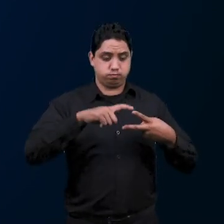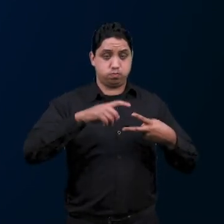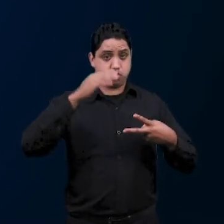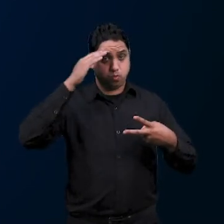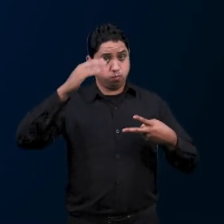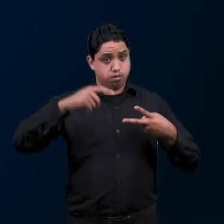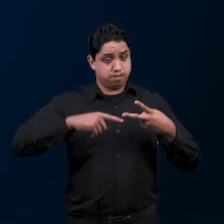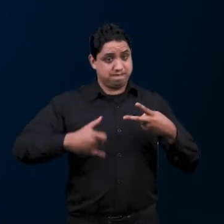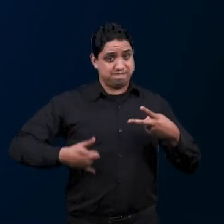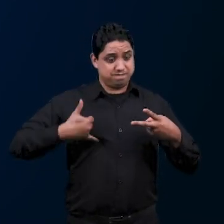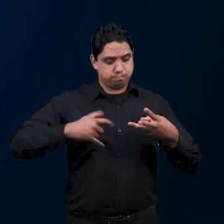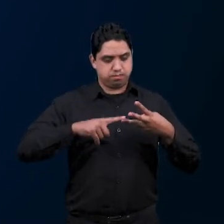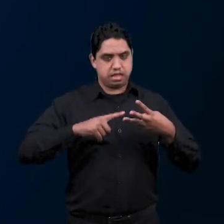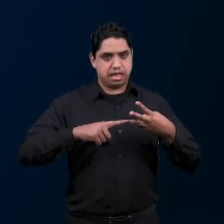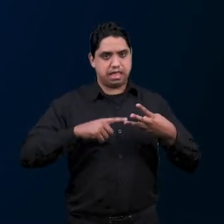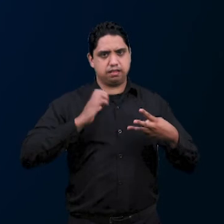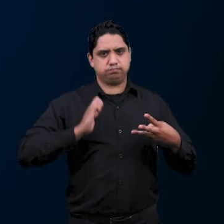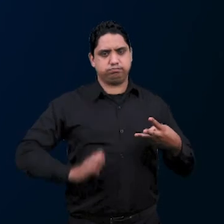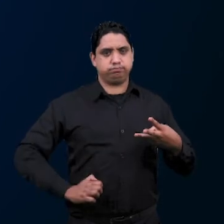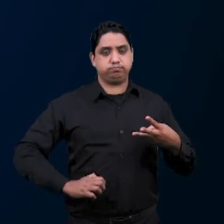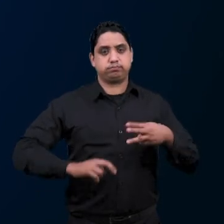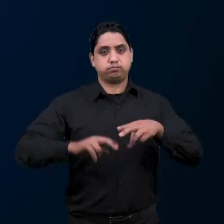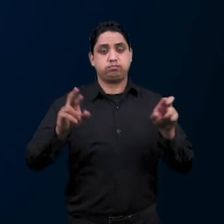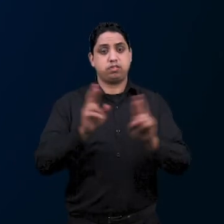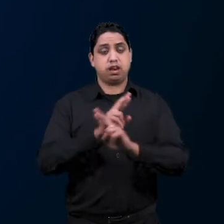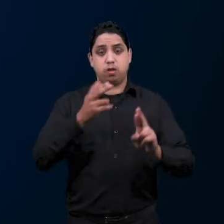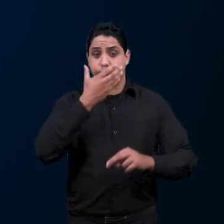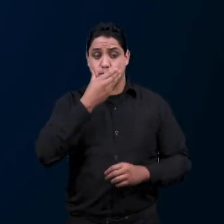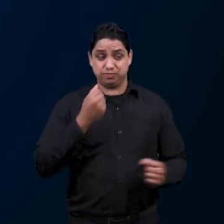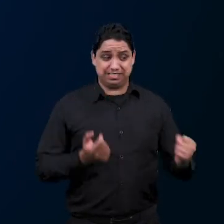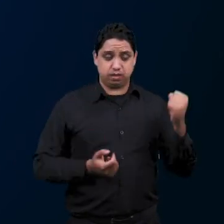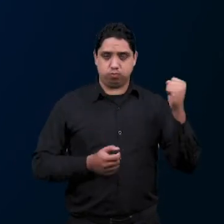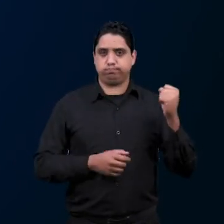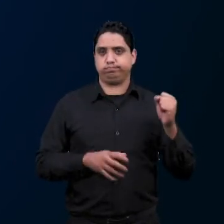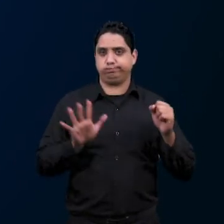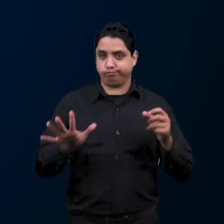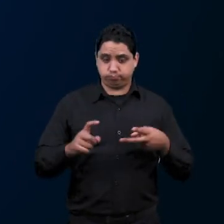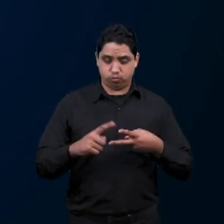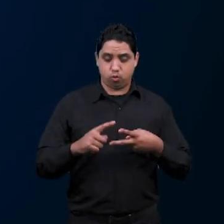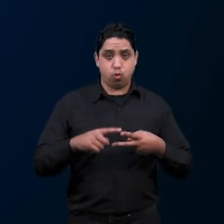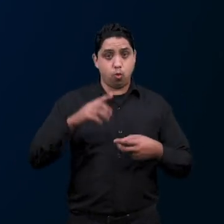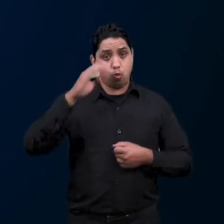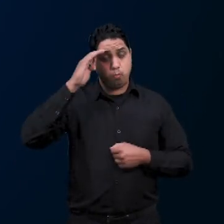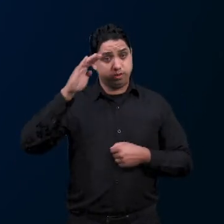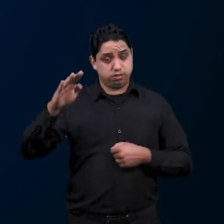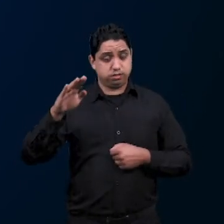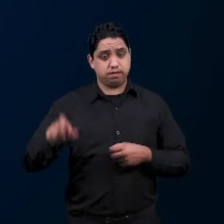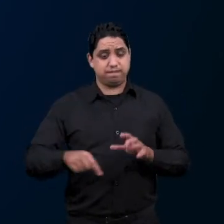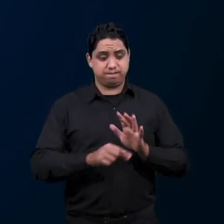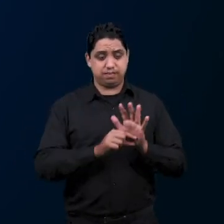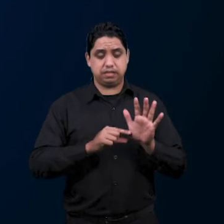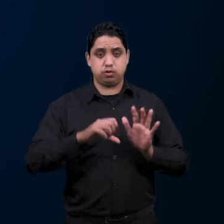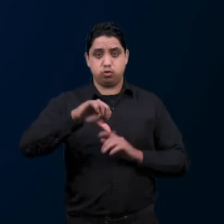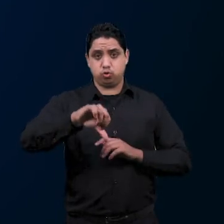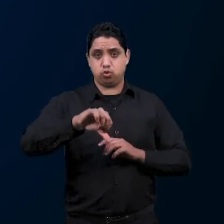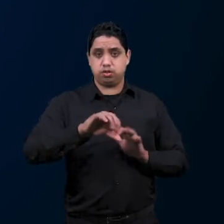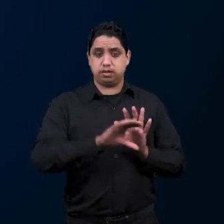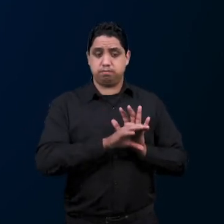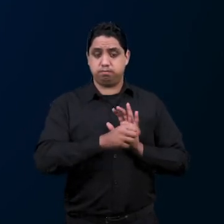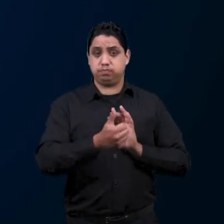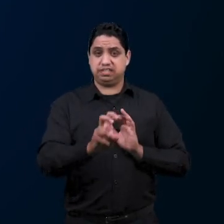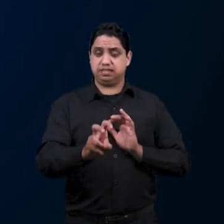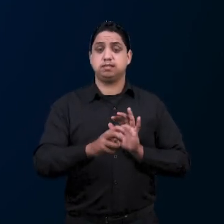itens obediência, vaidade e caráter relacionados a Saul. Sobre a obediência, no versículo 9